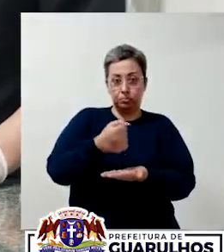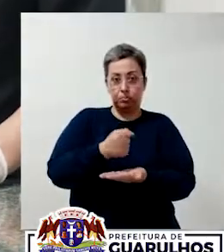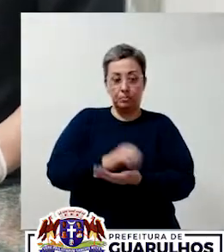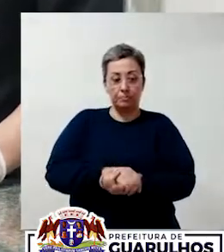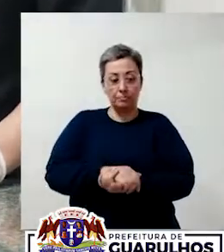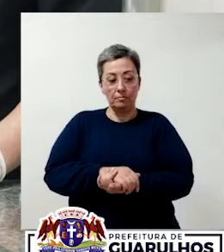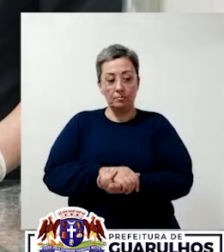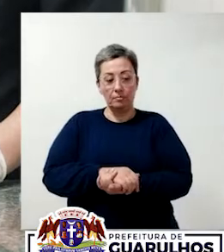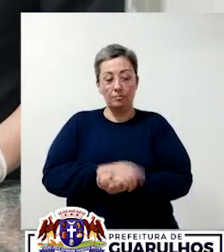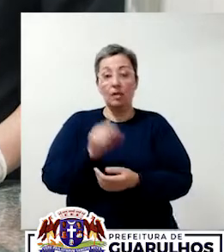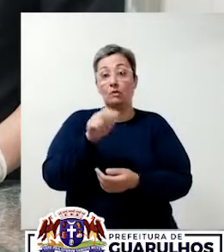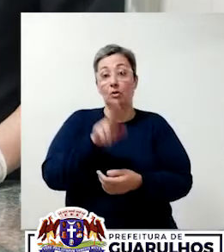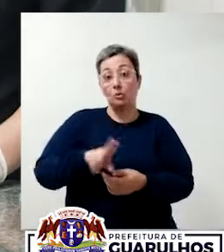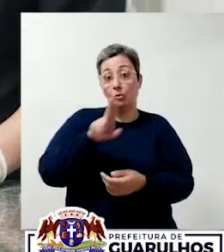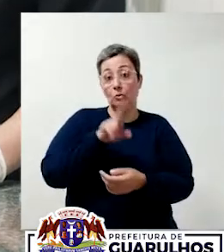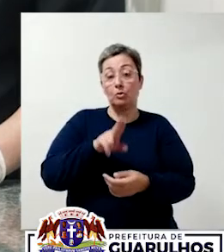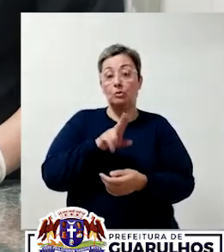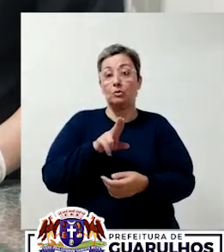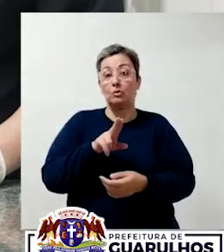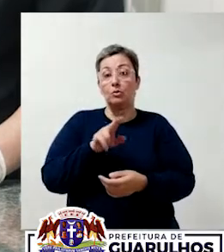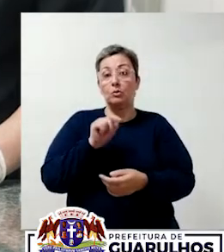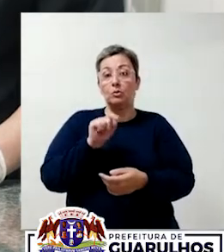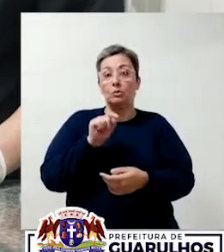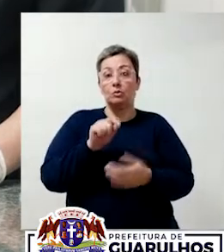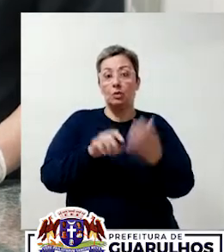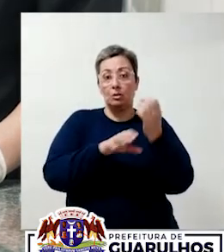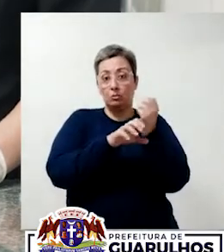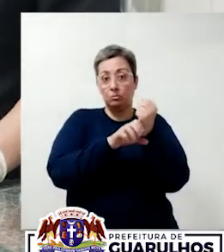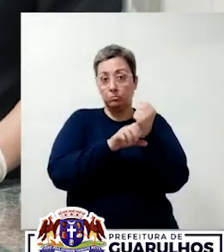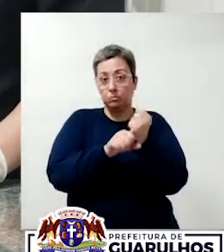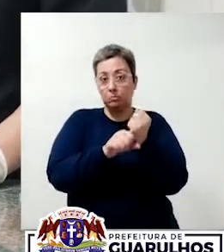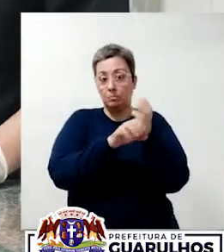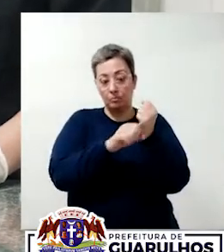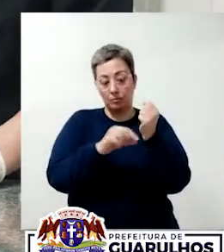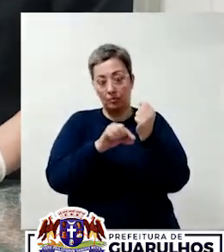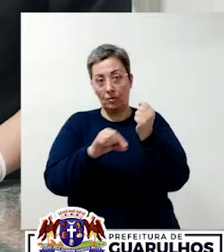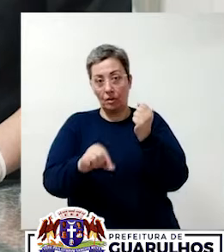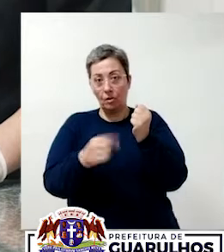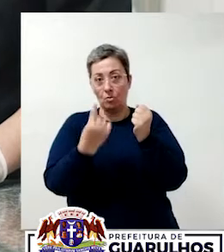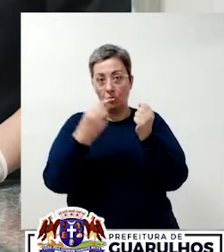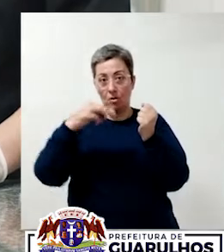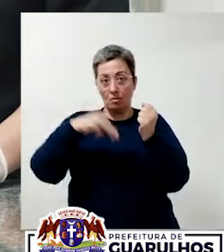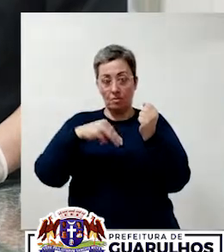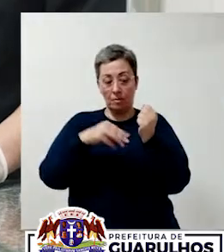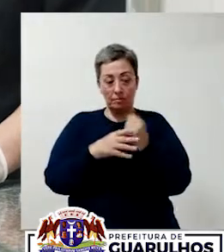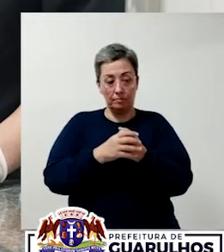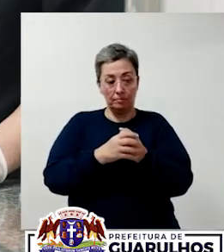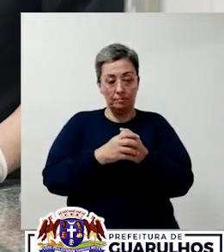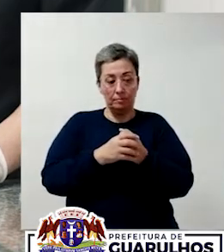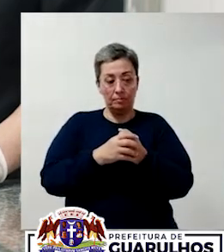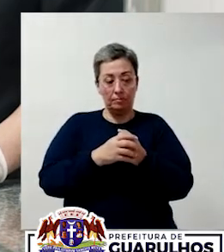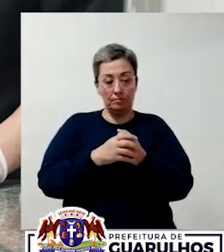baixo. Então assim, ó, colocou, vai rechear. Lembrando aqui que ela está utilizando uma manga